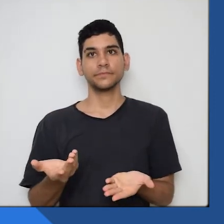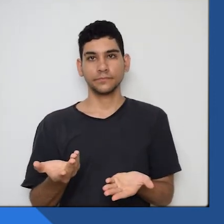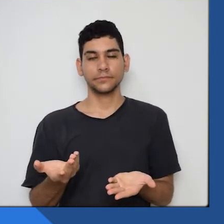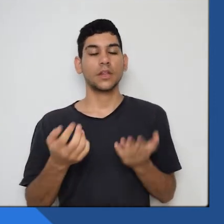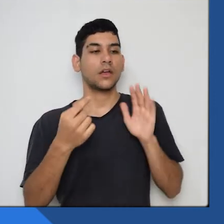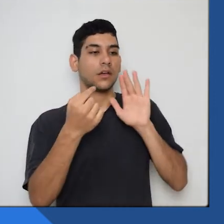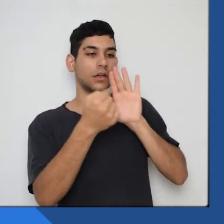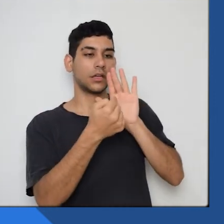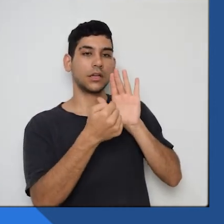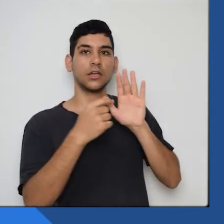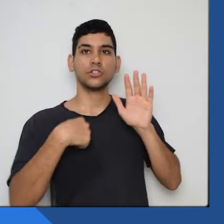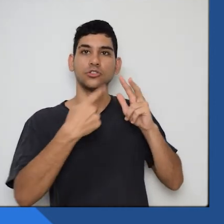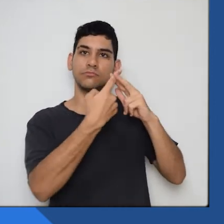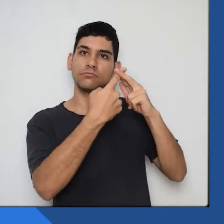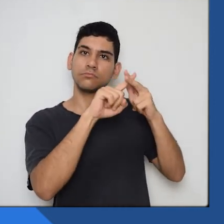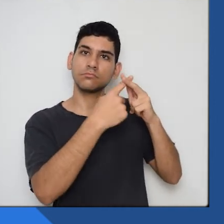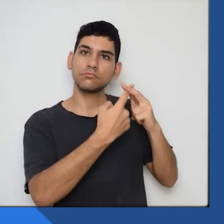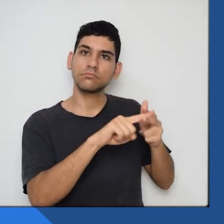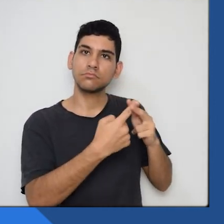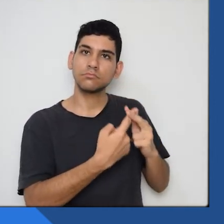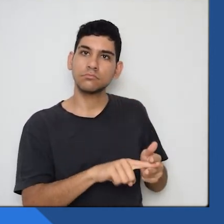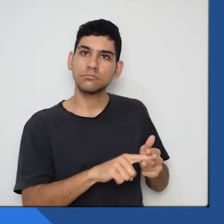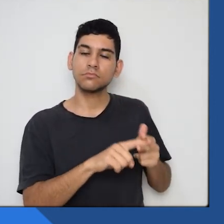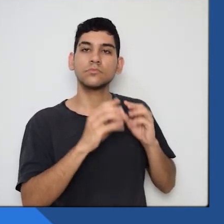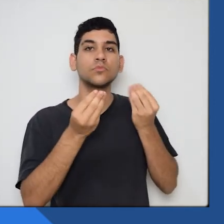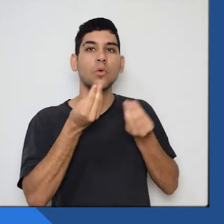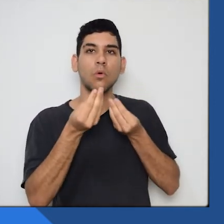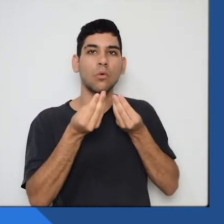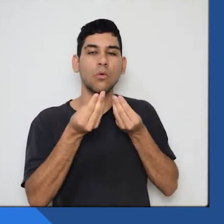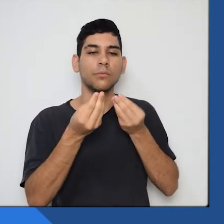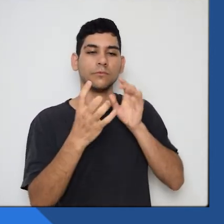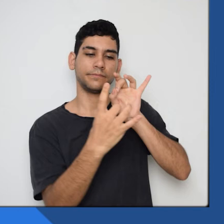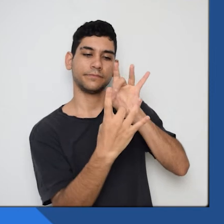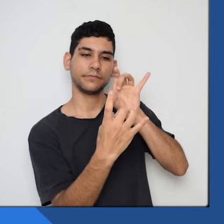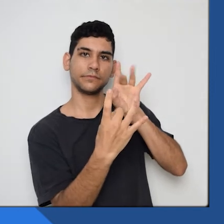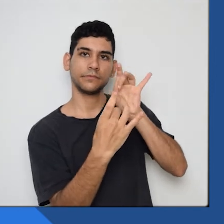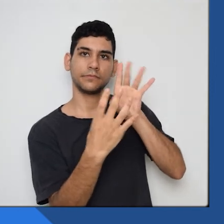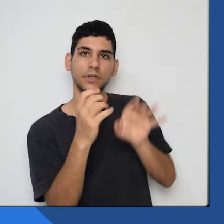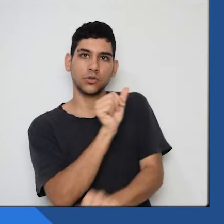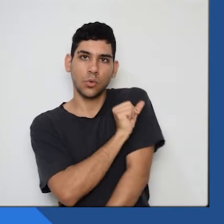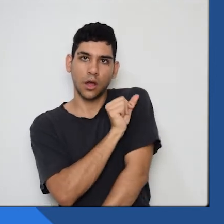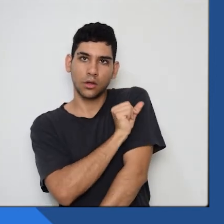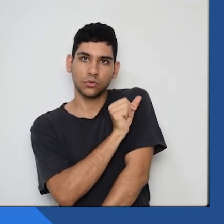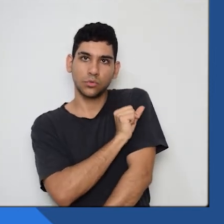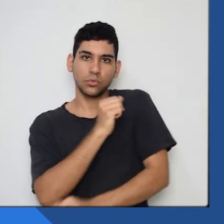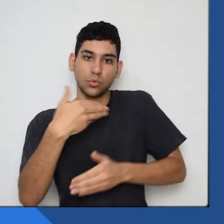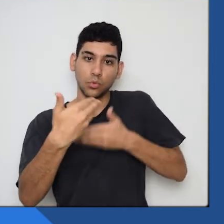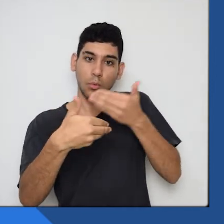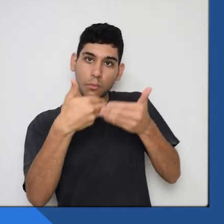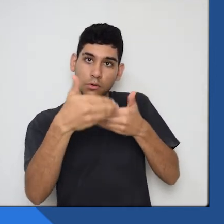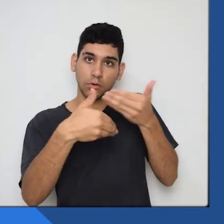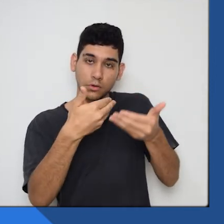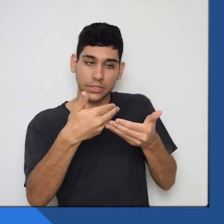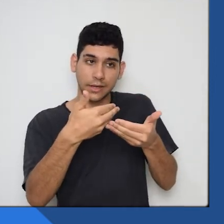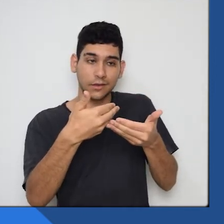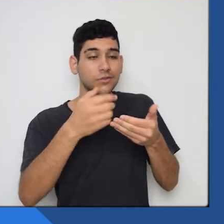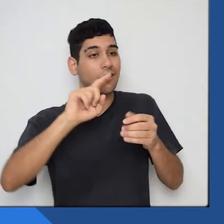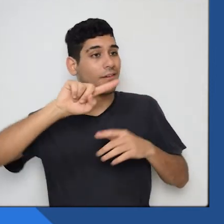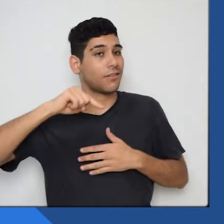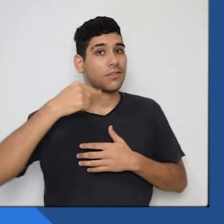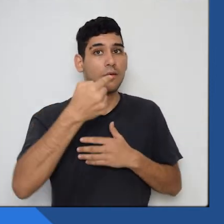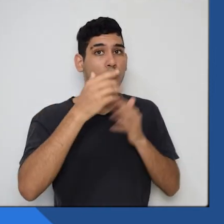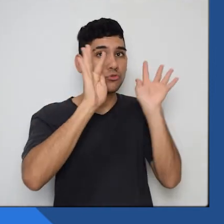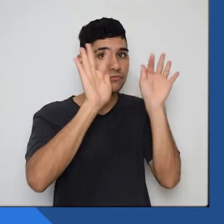Aqui, pessoal, a gente configura o feedback do estudante